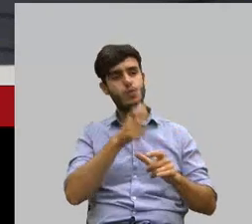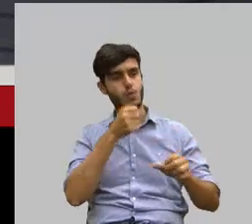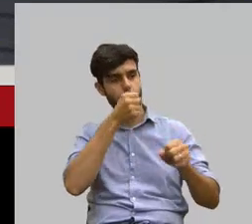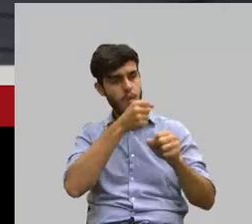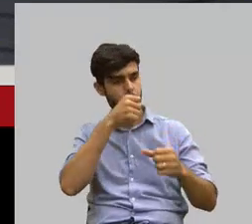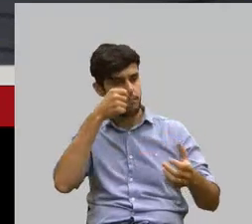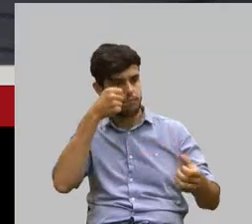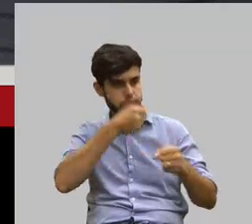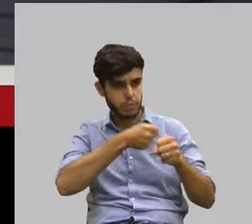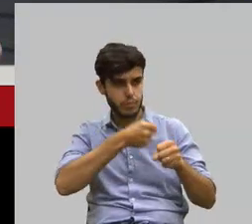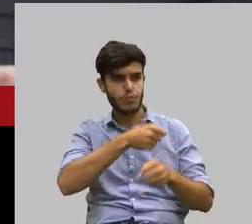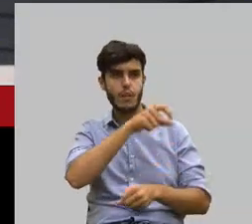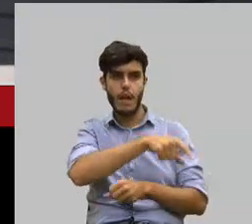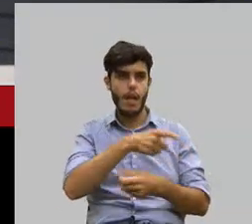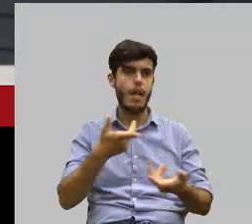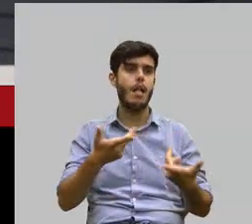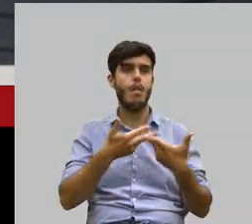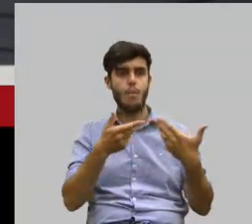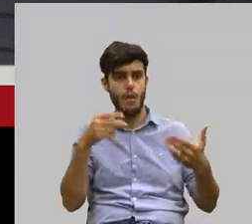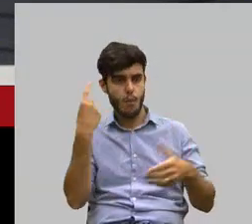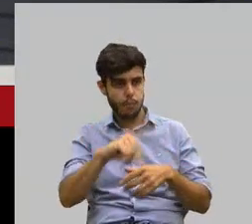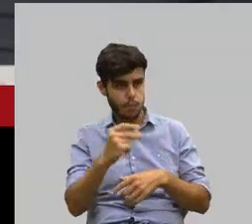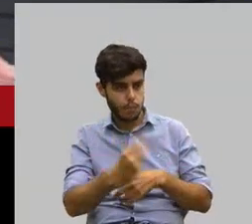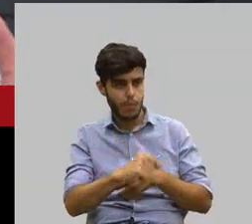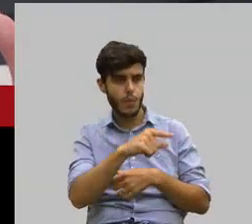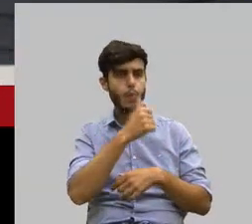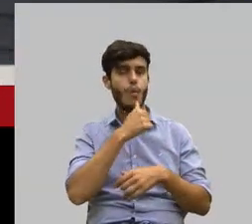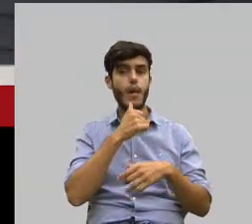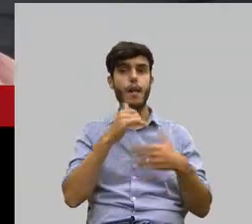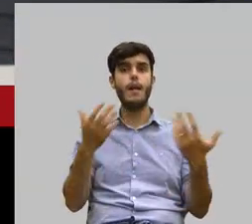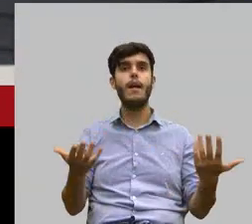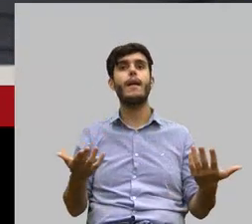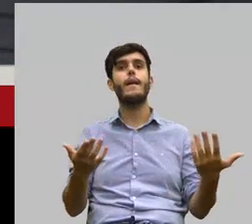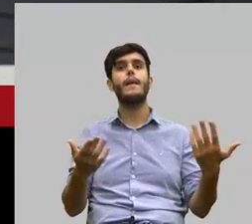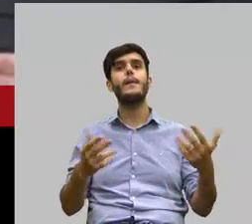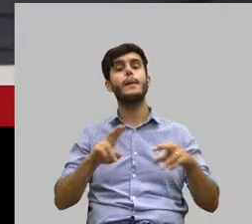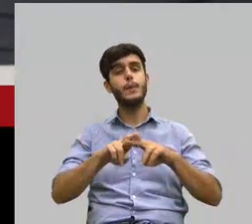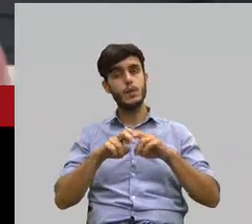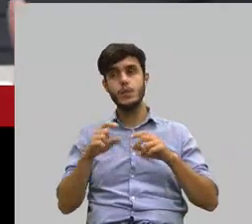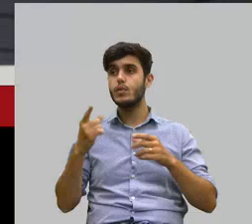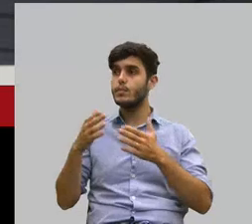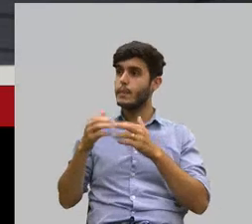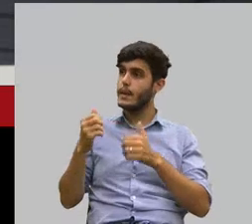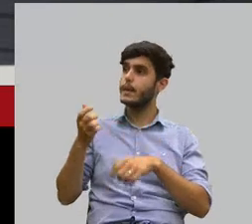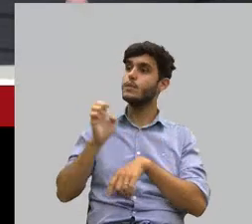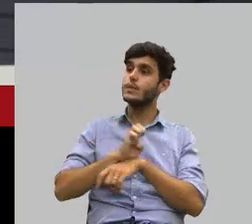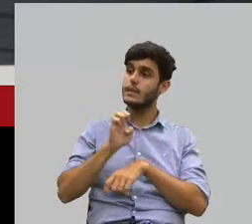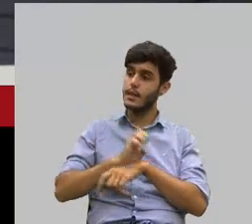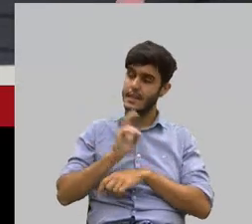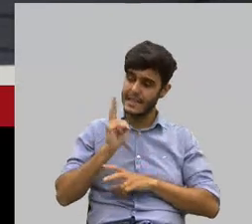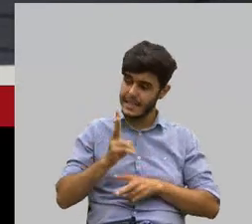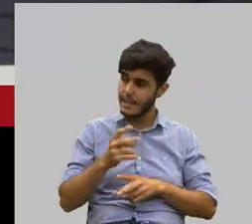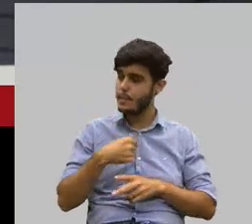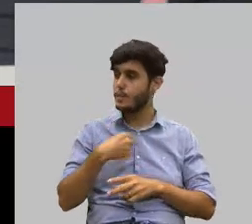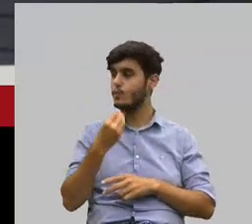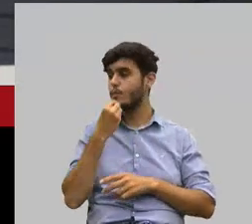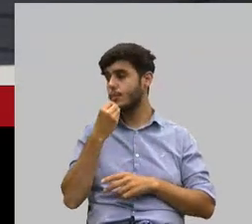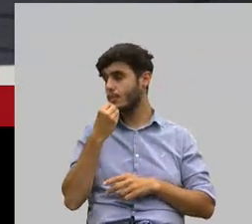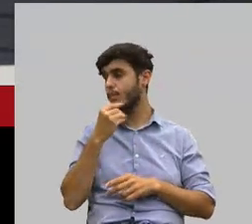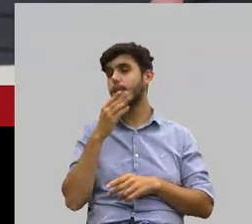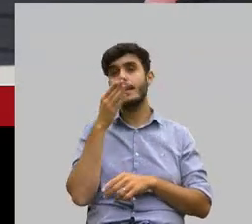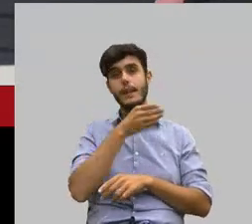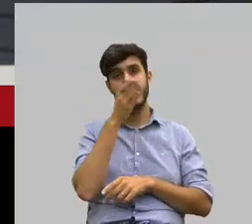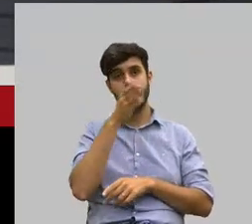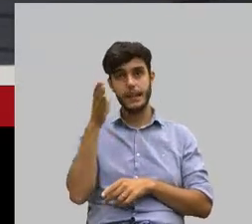por isso né a gente tem ido a todas eh percorrido o estado e sempre eu faço questão de ir a sedes das